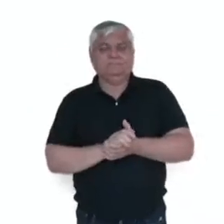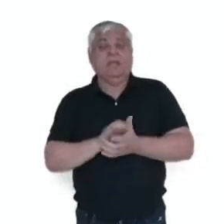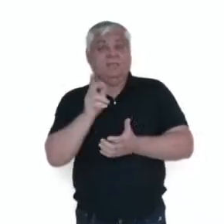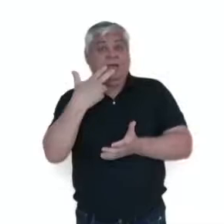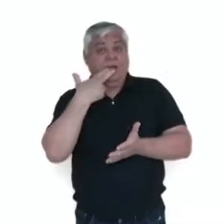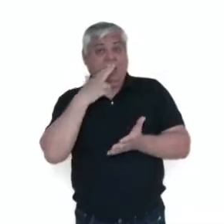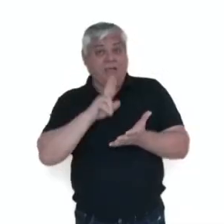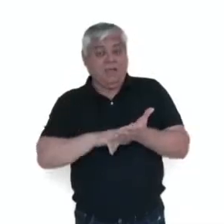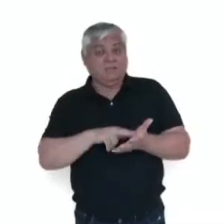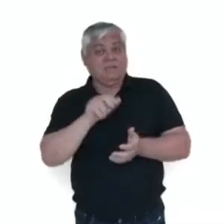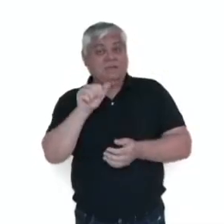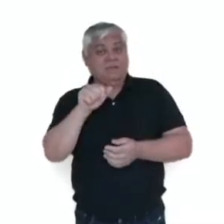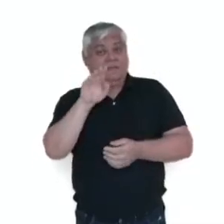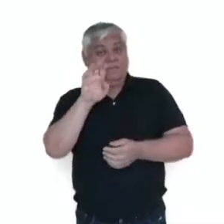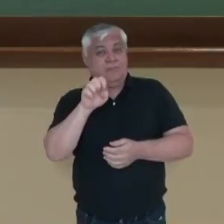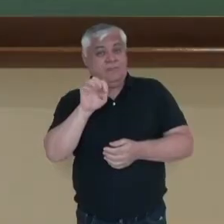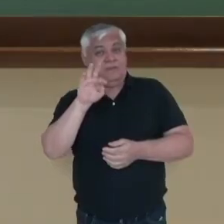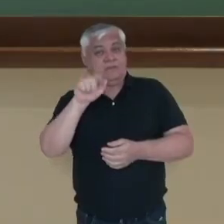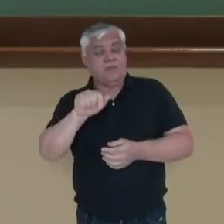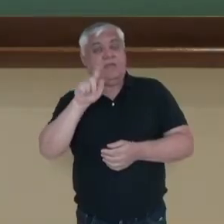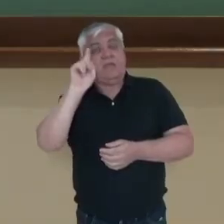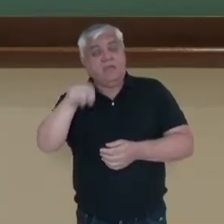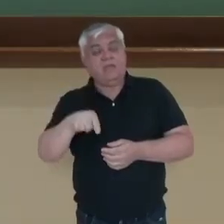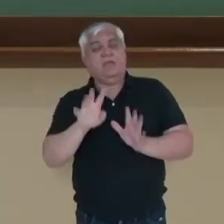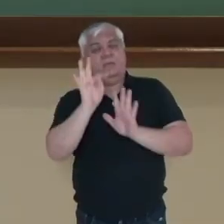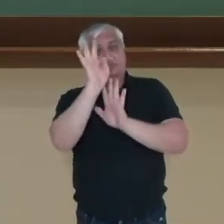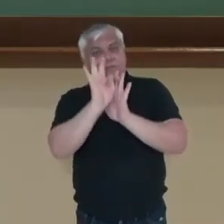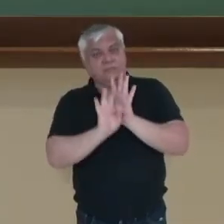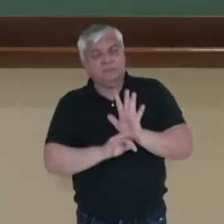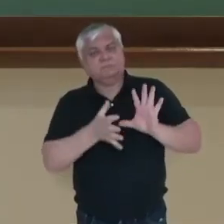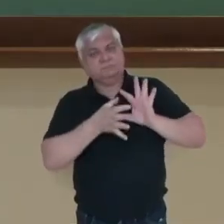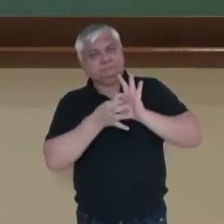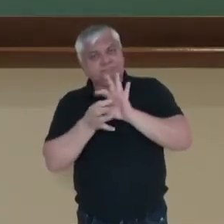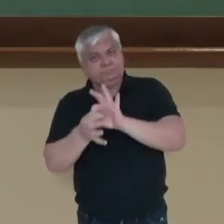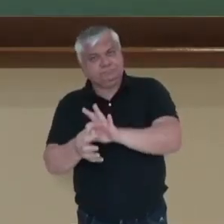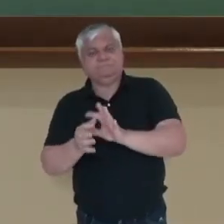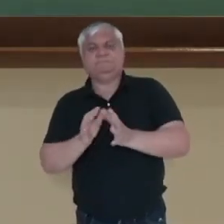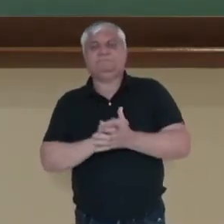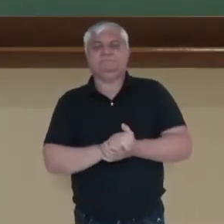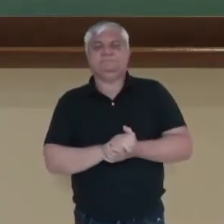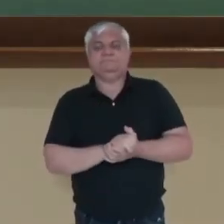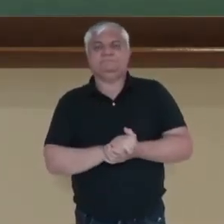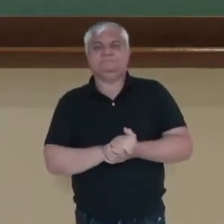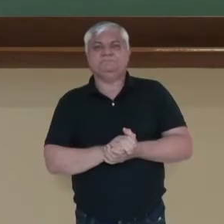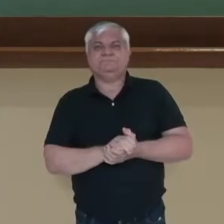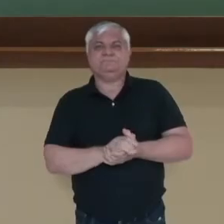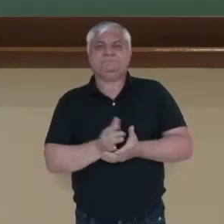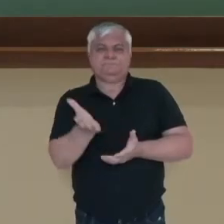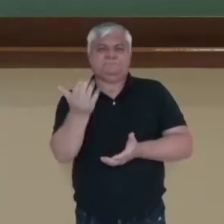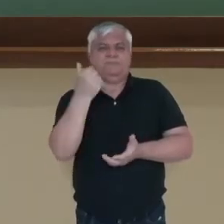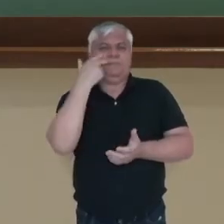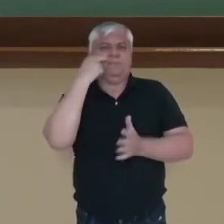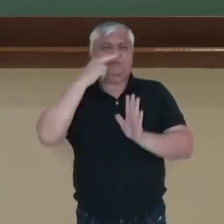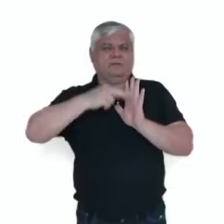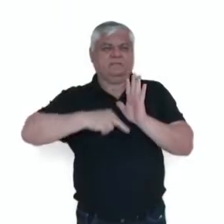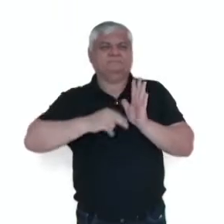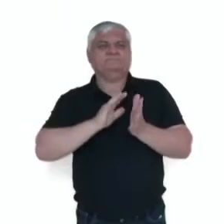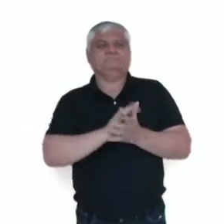aberta sempre é um texto que é argumentativo, muito bem. Te convido a ler uma carta aberta.